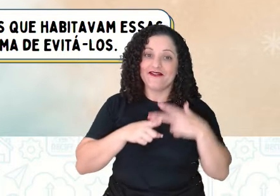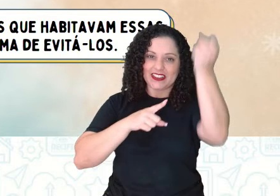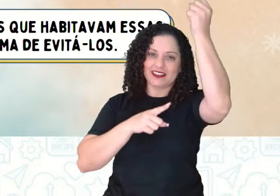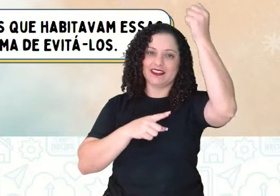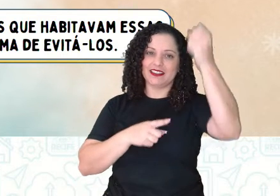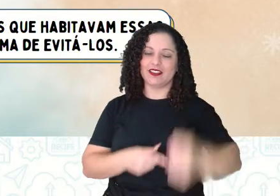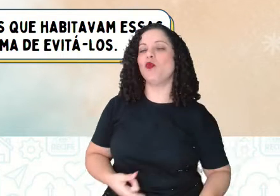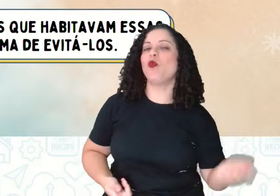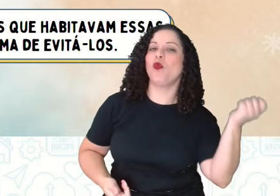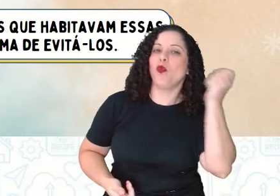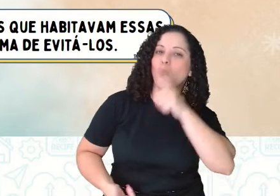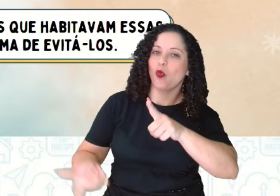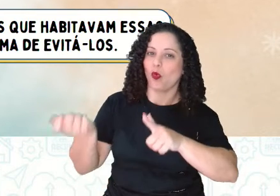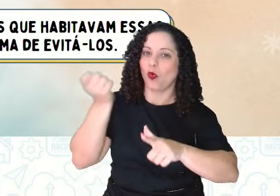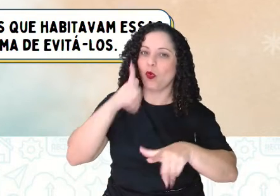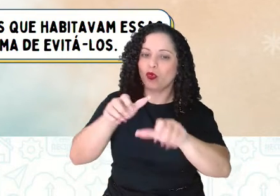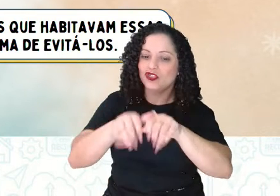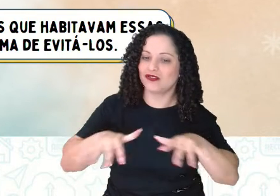terras, né,